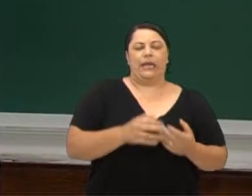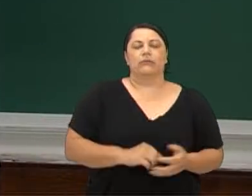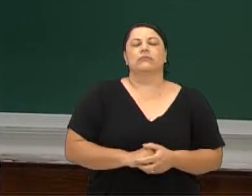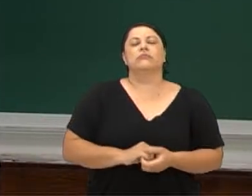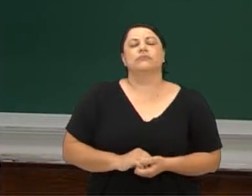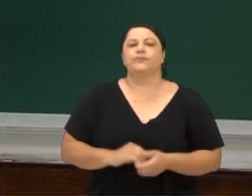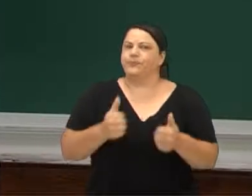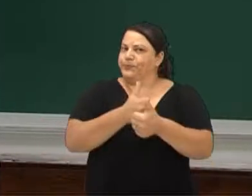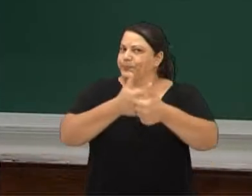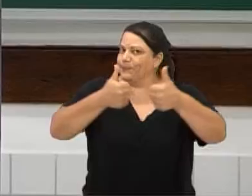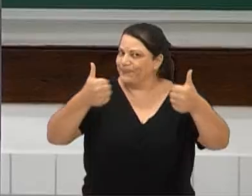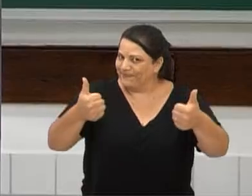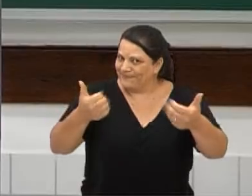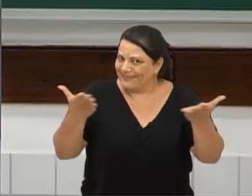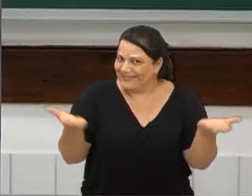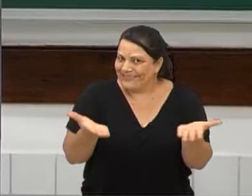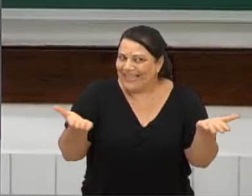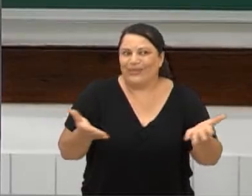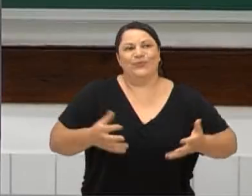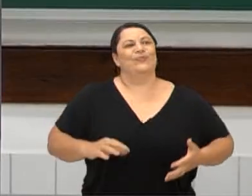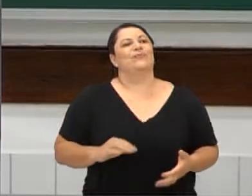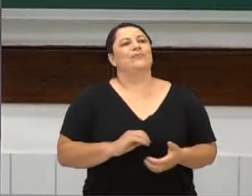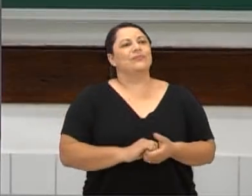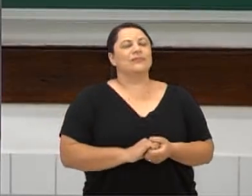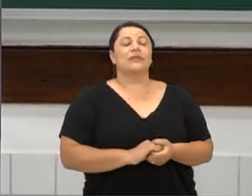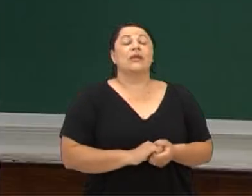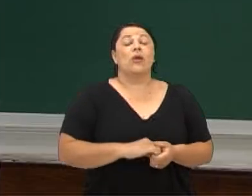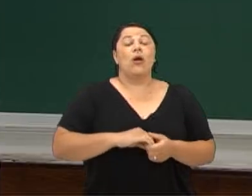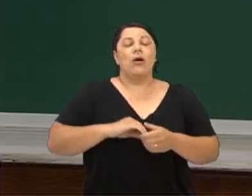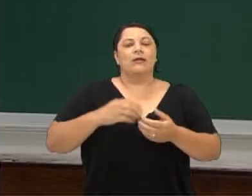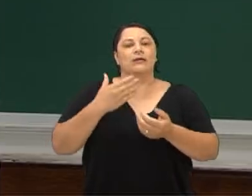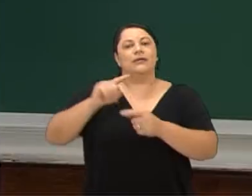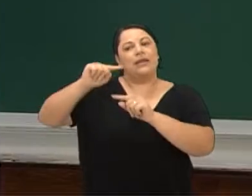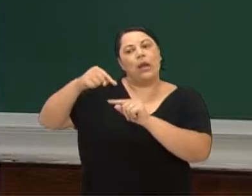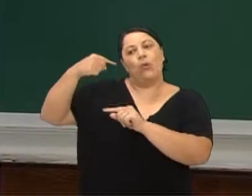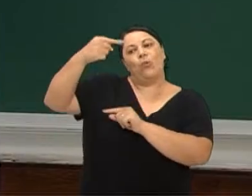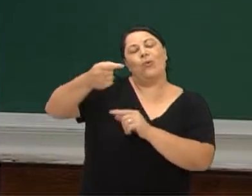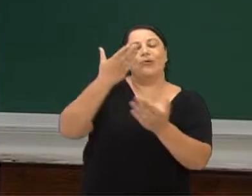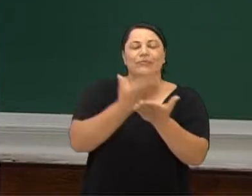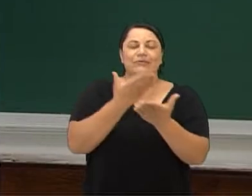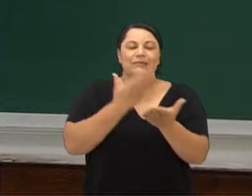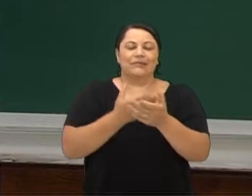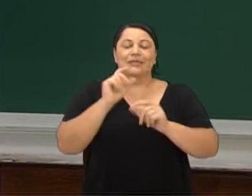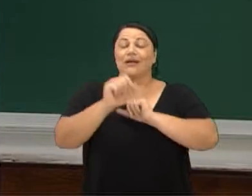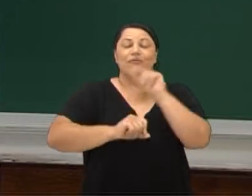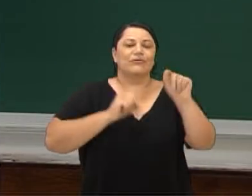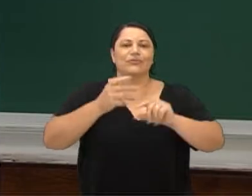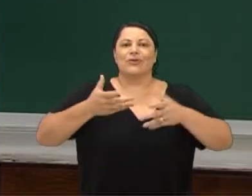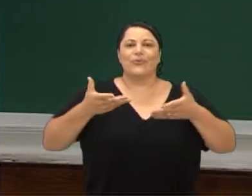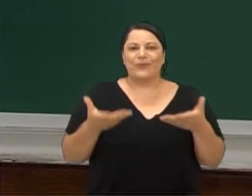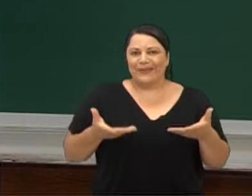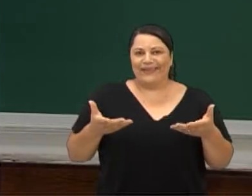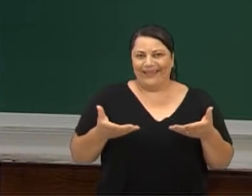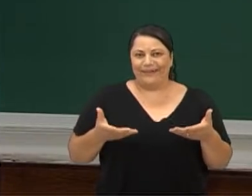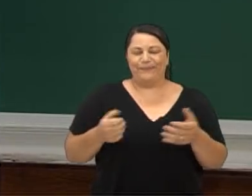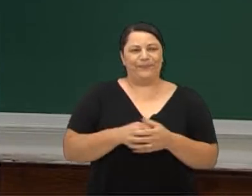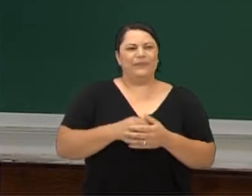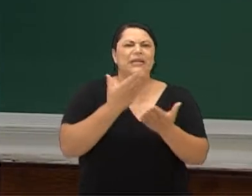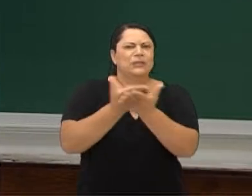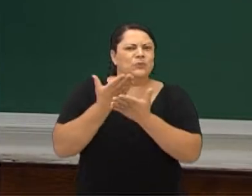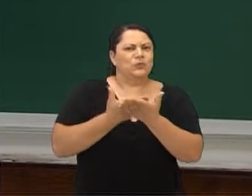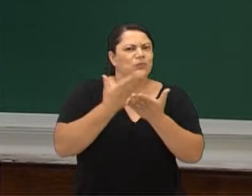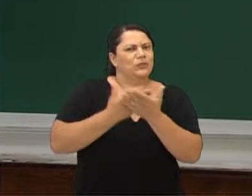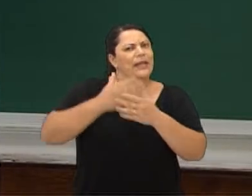continentes. Tudo certo? E agora, gente, olha só, na próxima aula, o que nós vamos estudar? Nós vamos estudar um